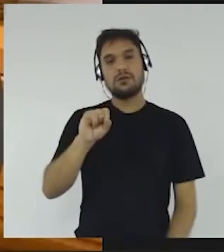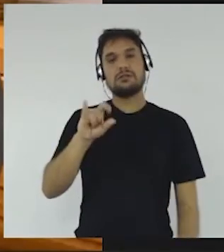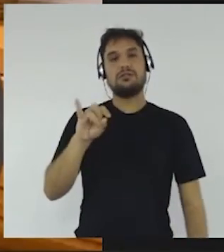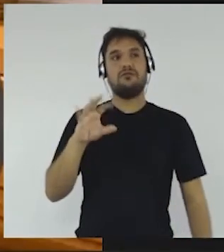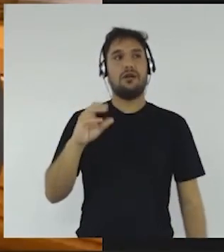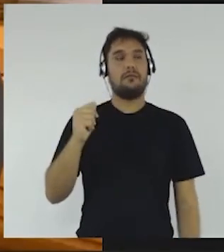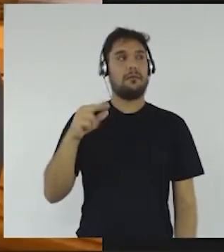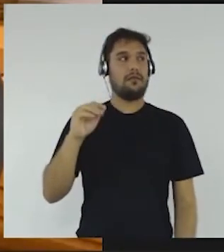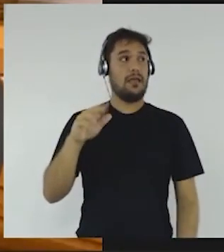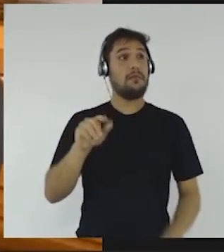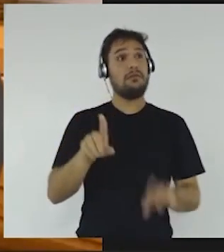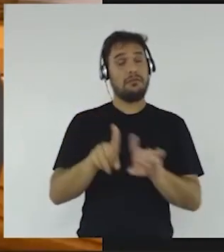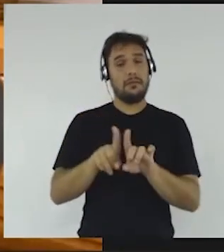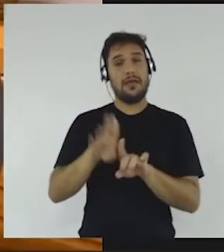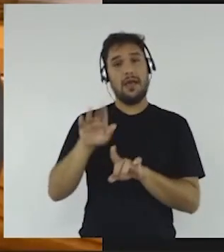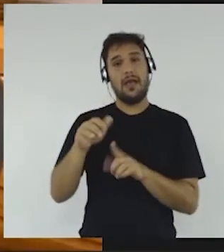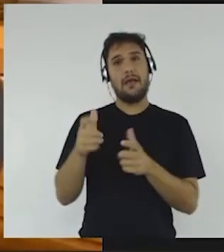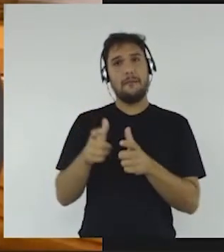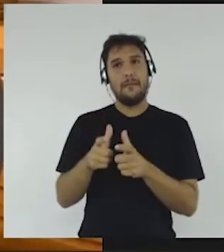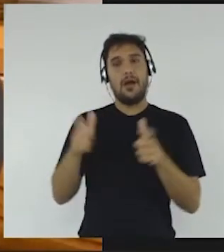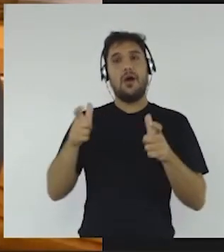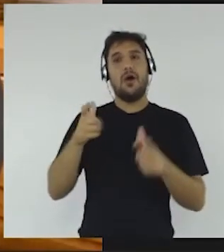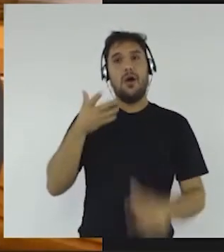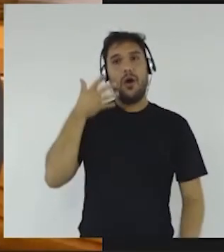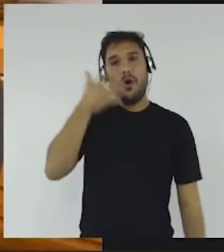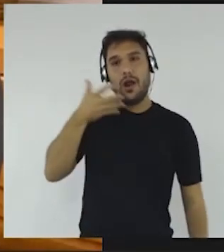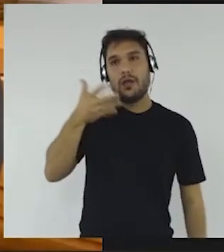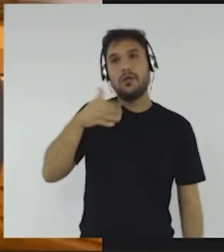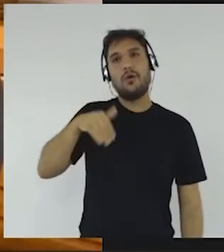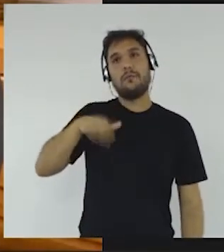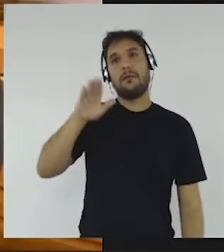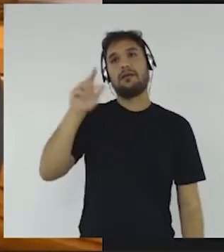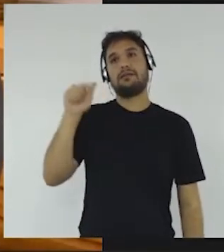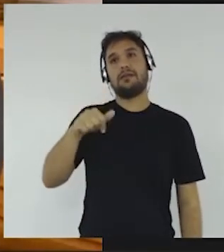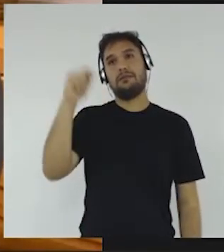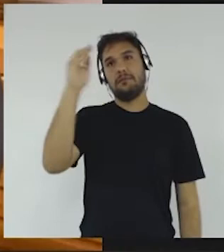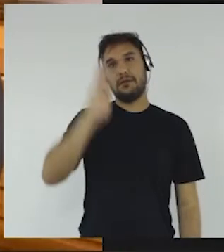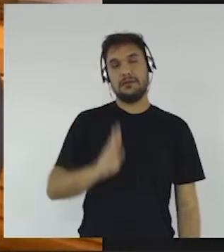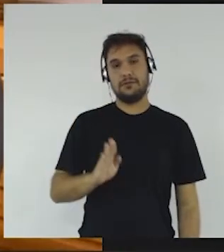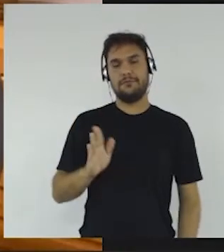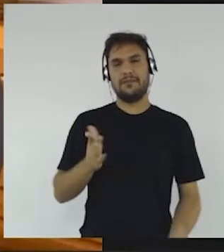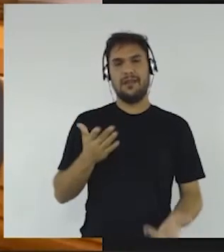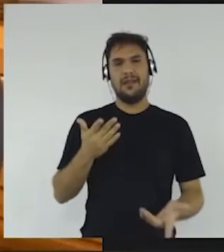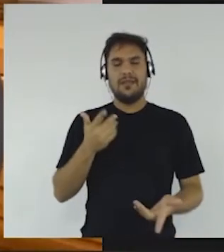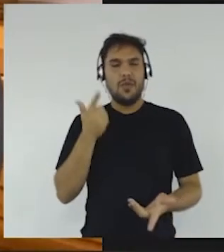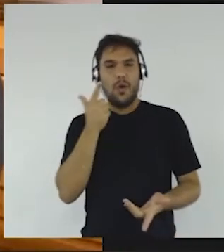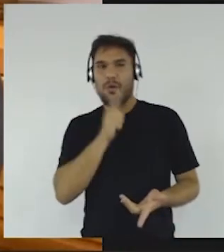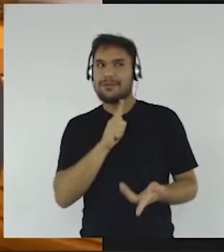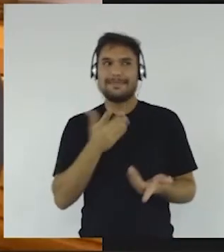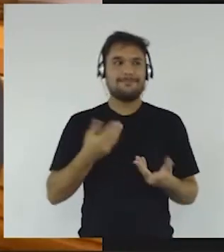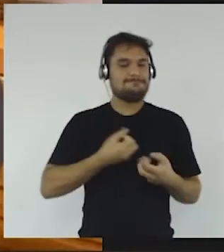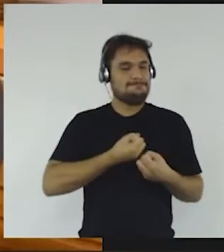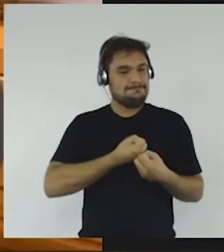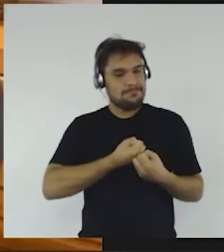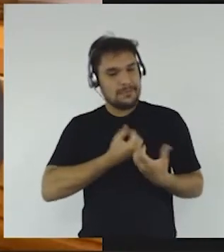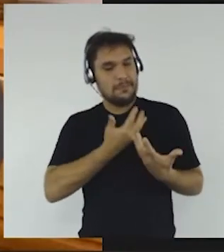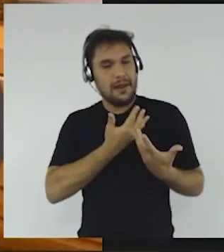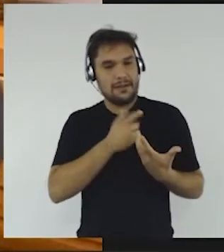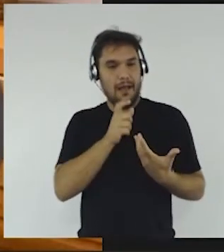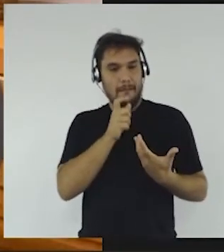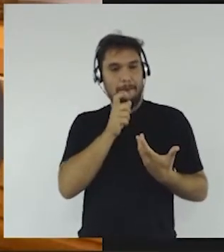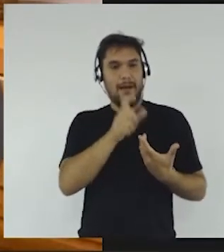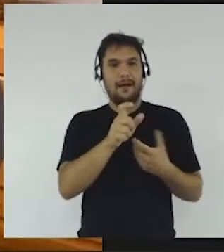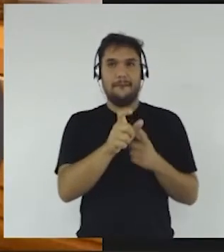é também um dos maiores oradores que a gente teve no Brasil. É impossível, em palavras, por mais precisas que